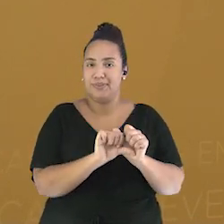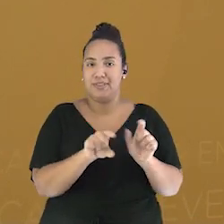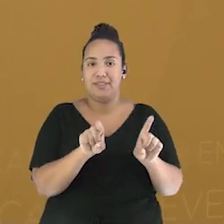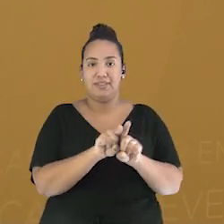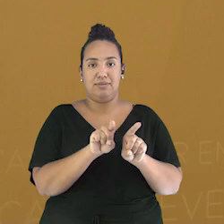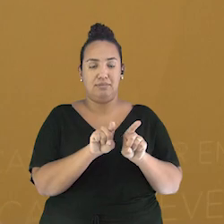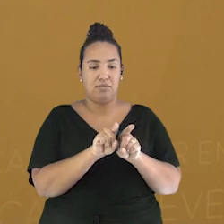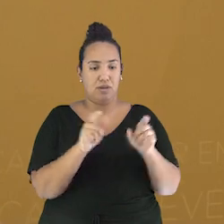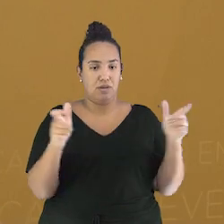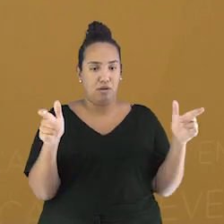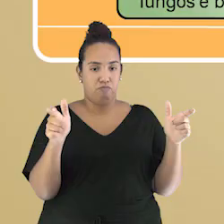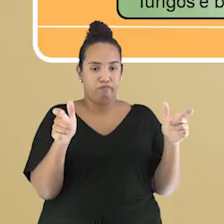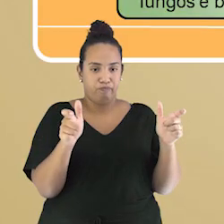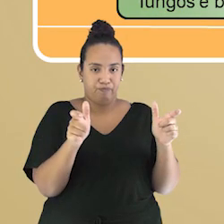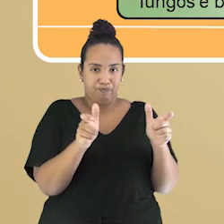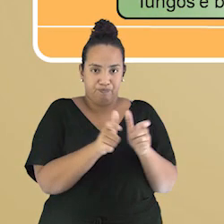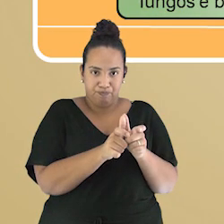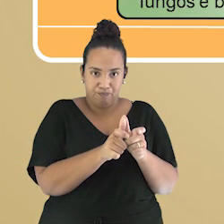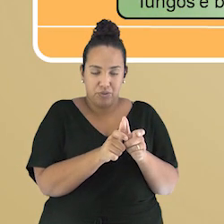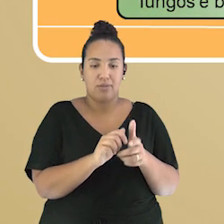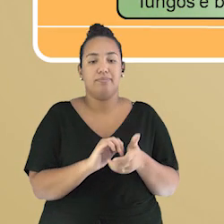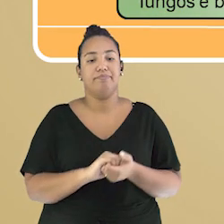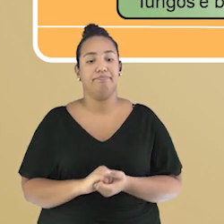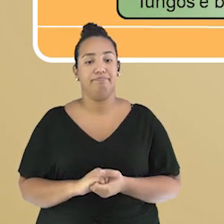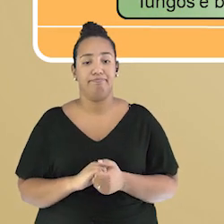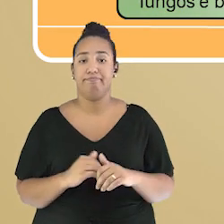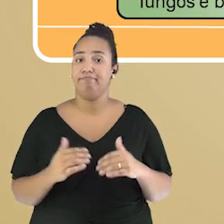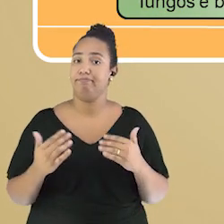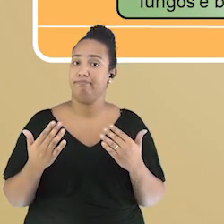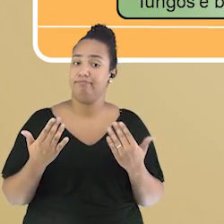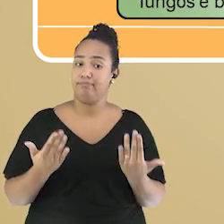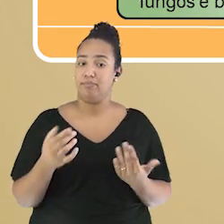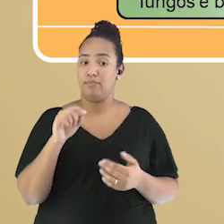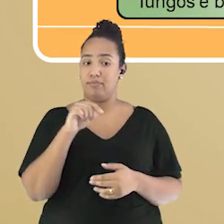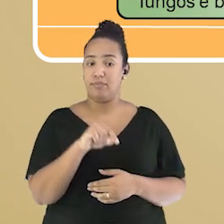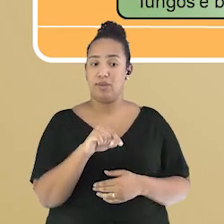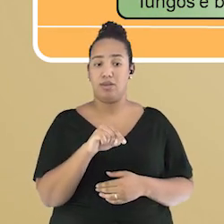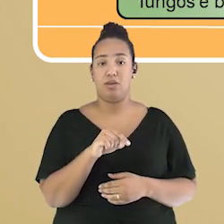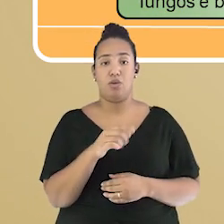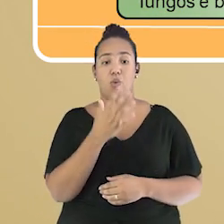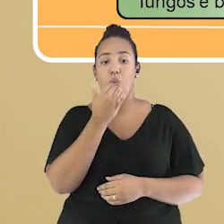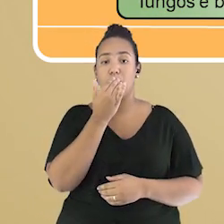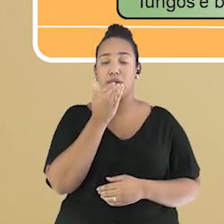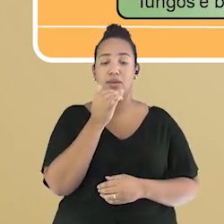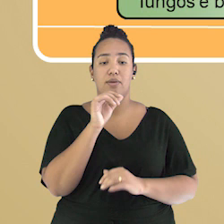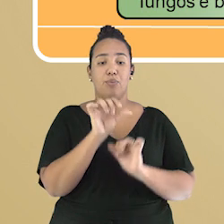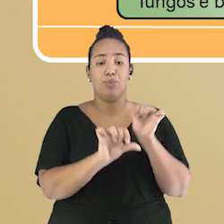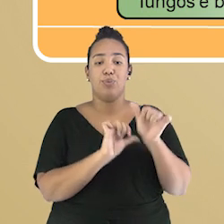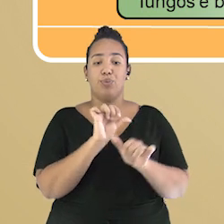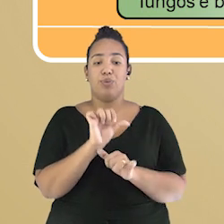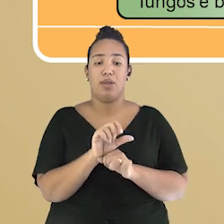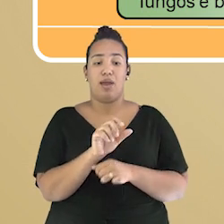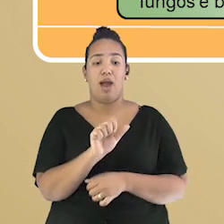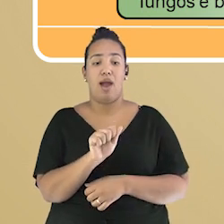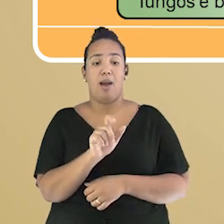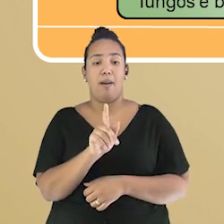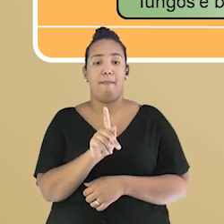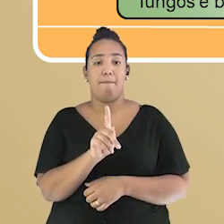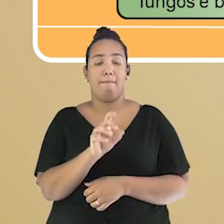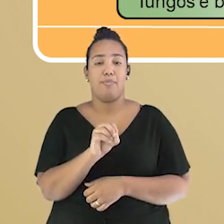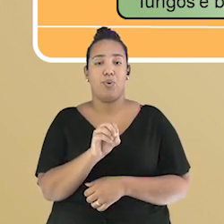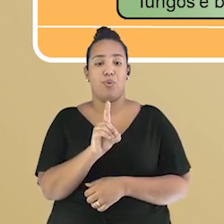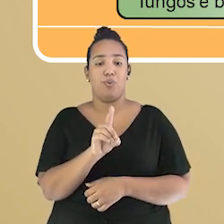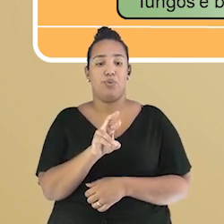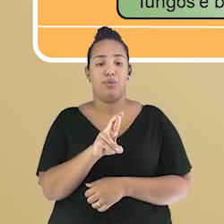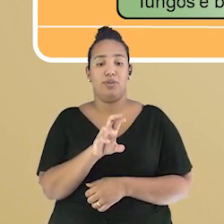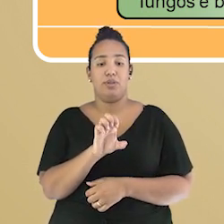é reduzido de tamanho. Assim, o processo de apodrecimento de um alimento significa que os fungos e